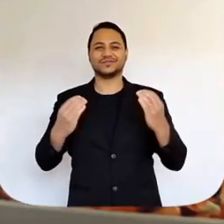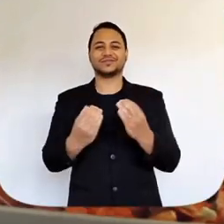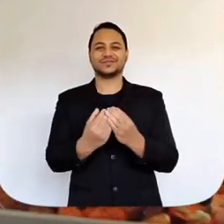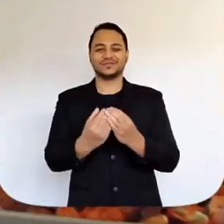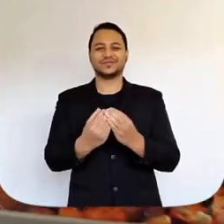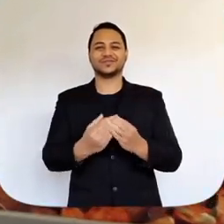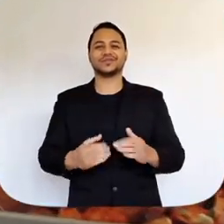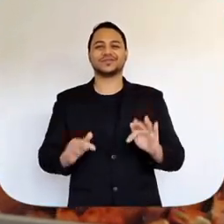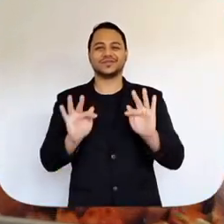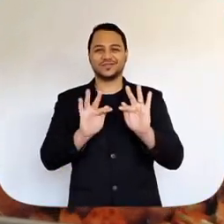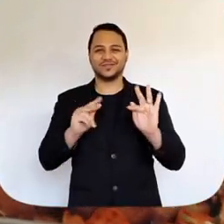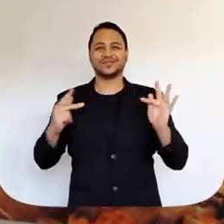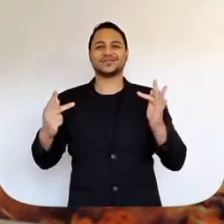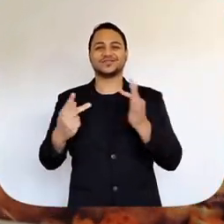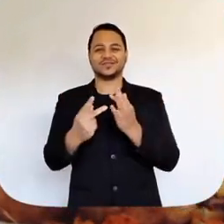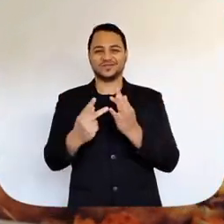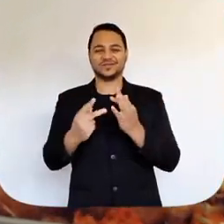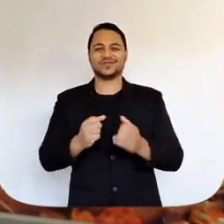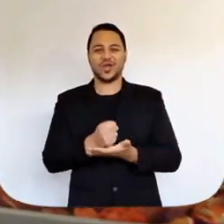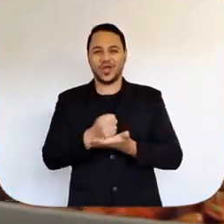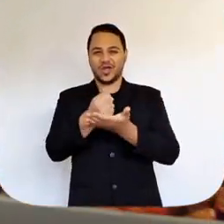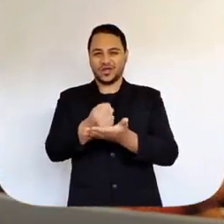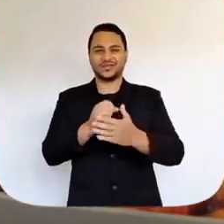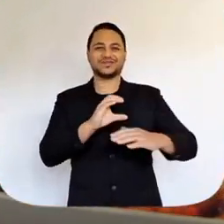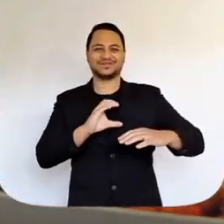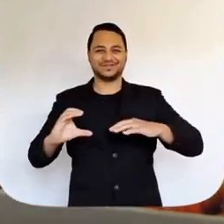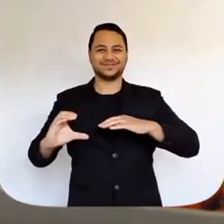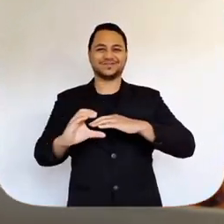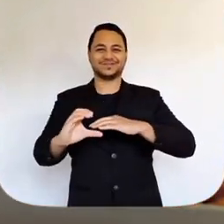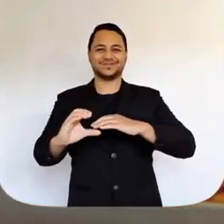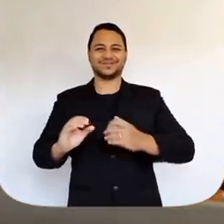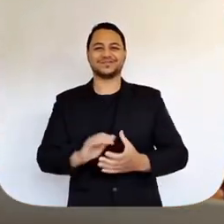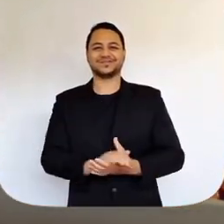Realização: Pastoral Familiar. Apoio: Rede Selinalta.